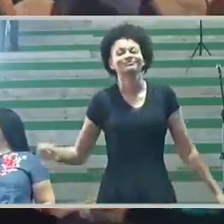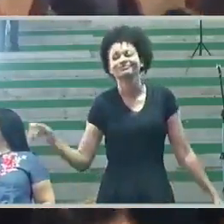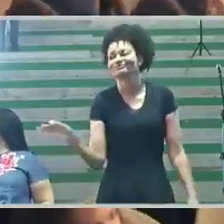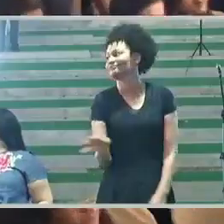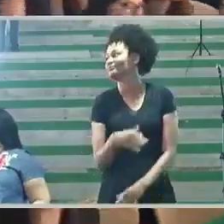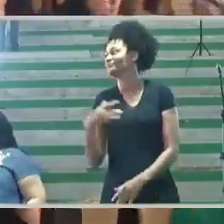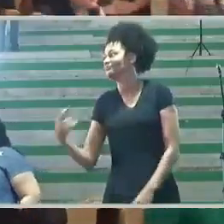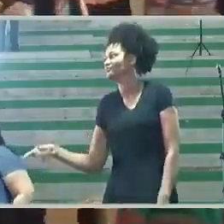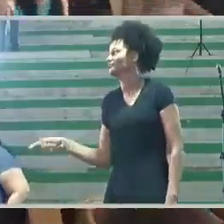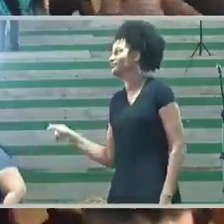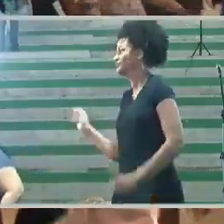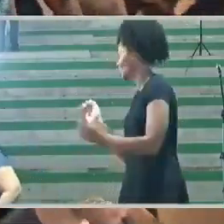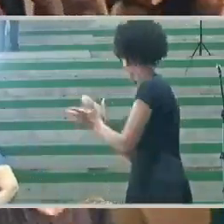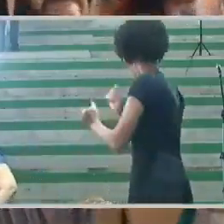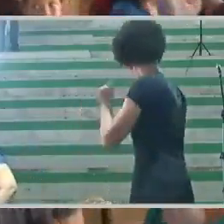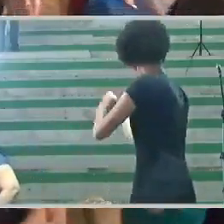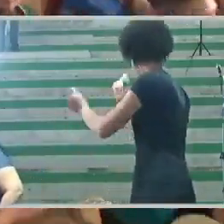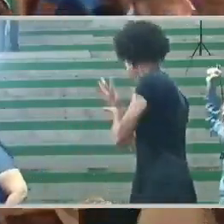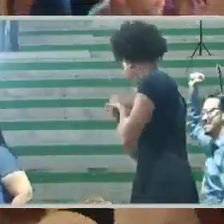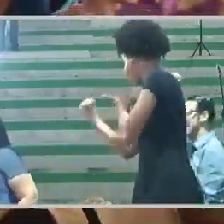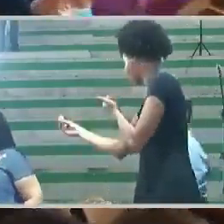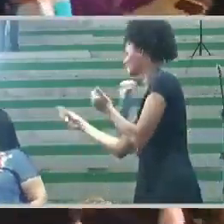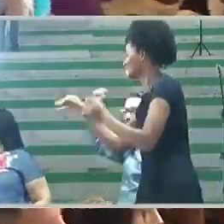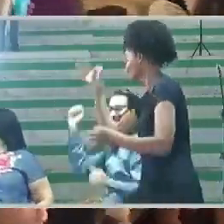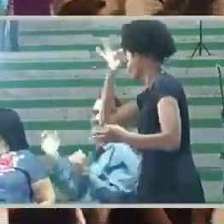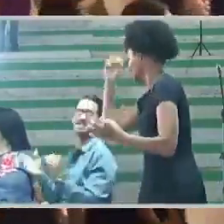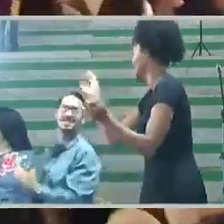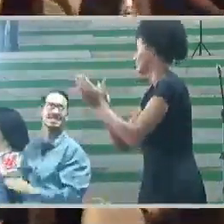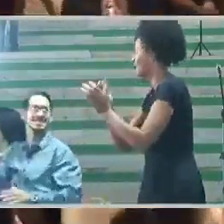Eles já estão vindo dando lugar, irmão.